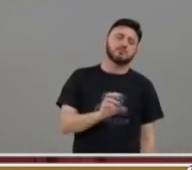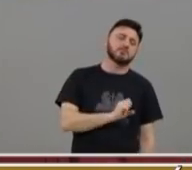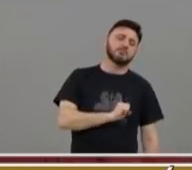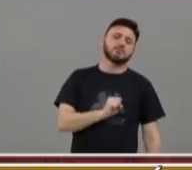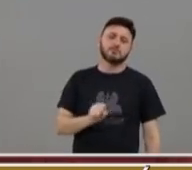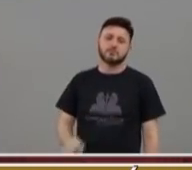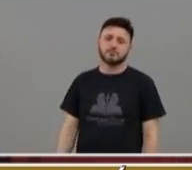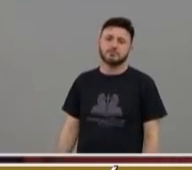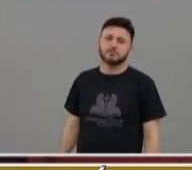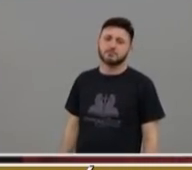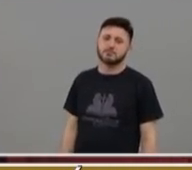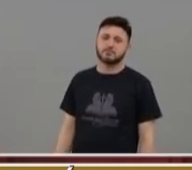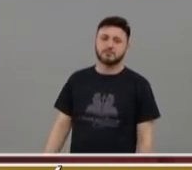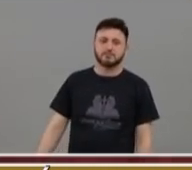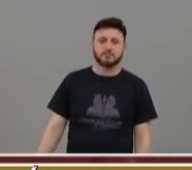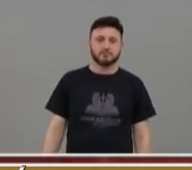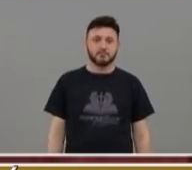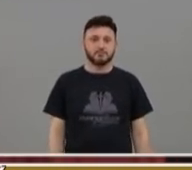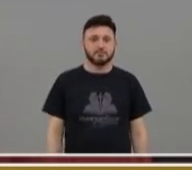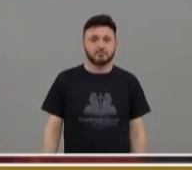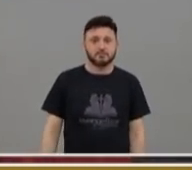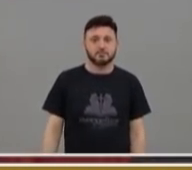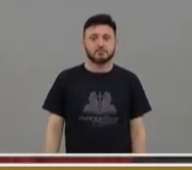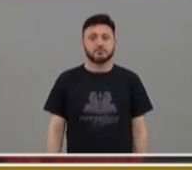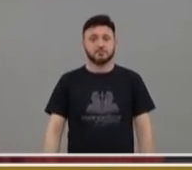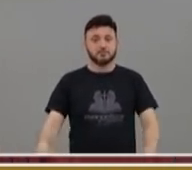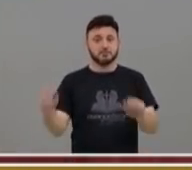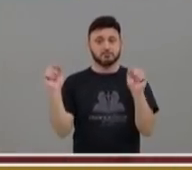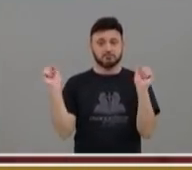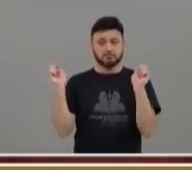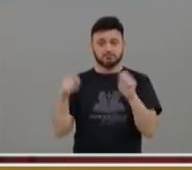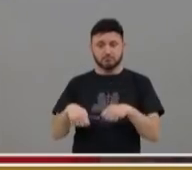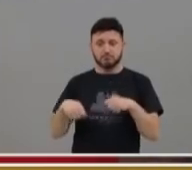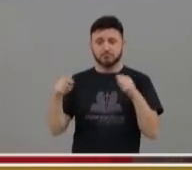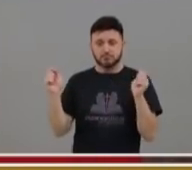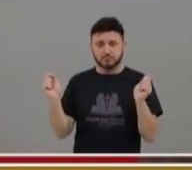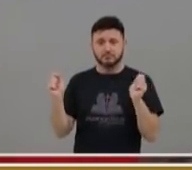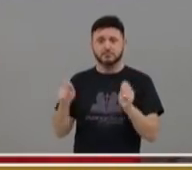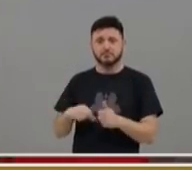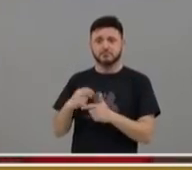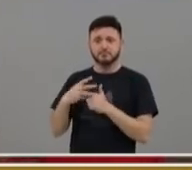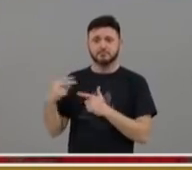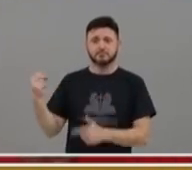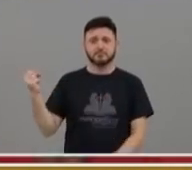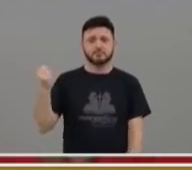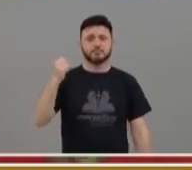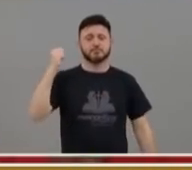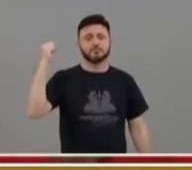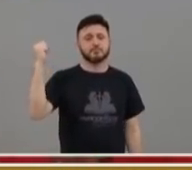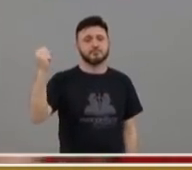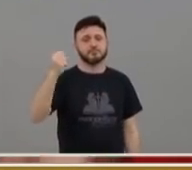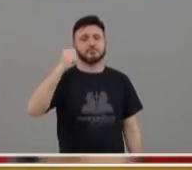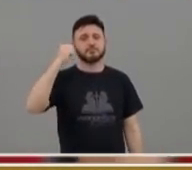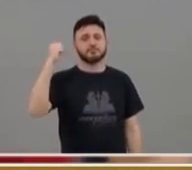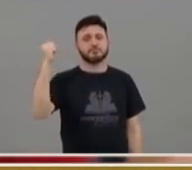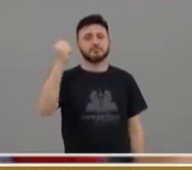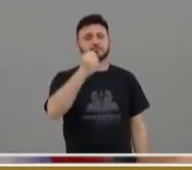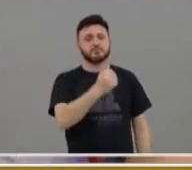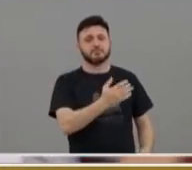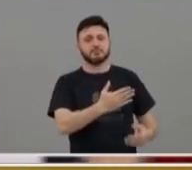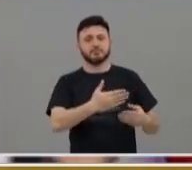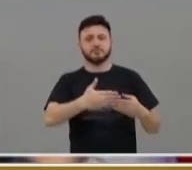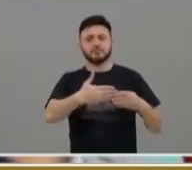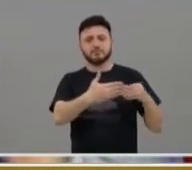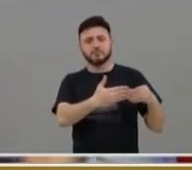me conduz. Posso voar e subir sem me